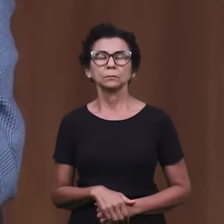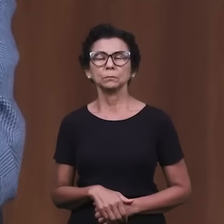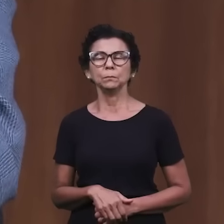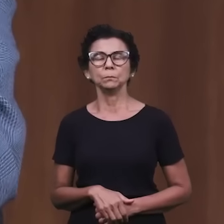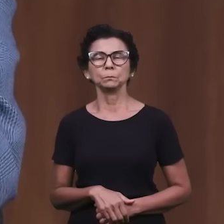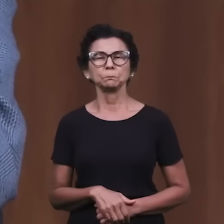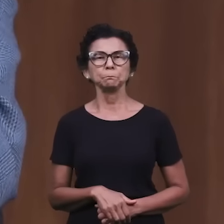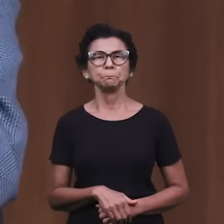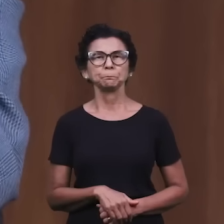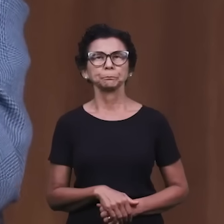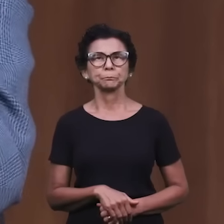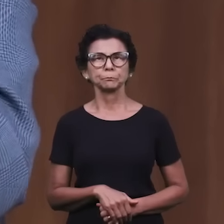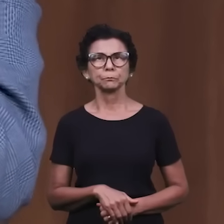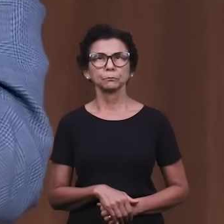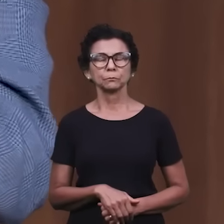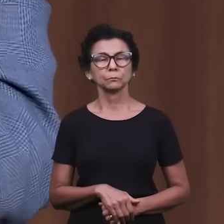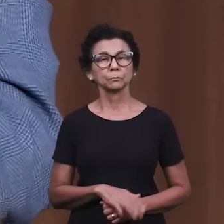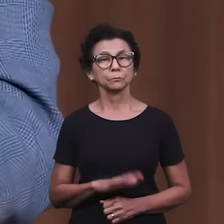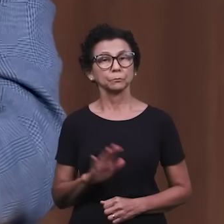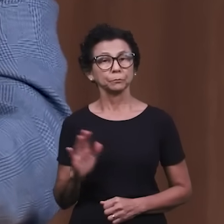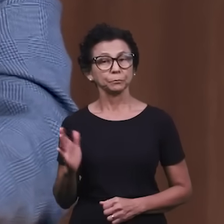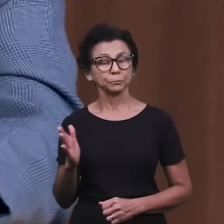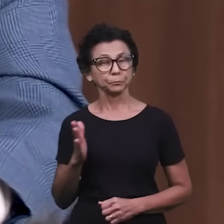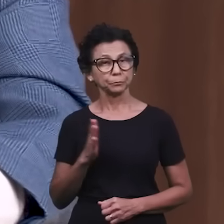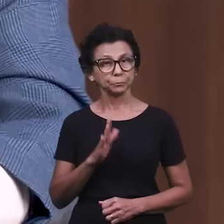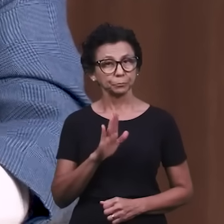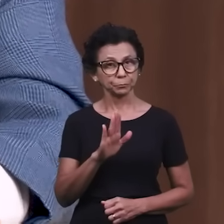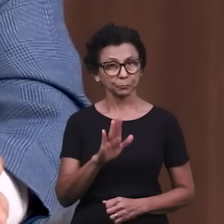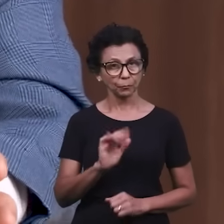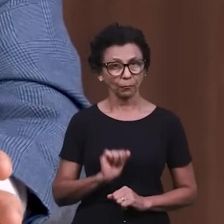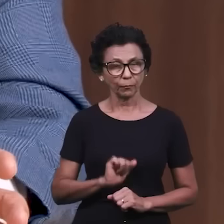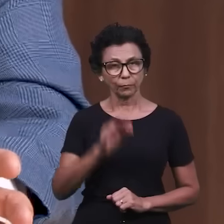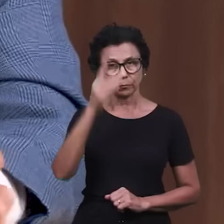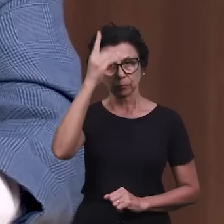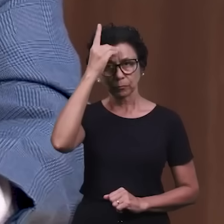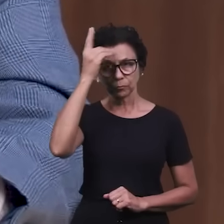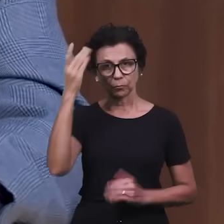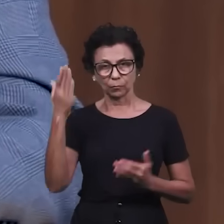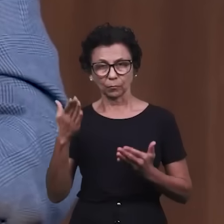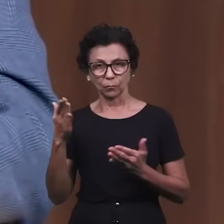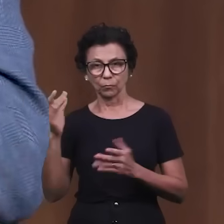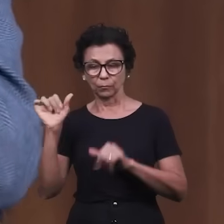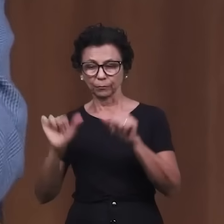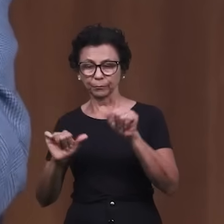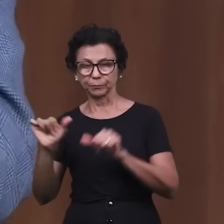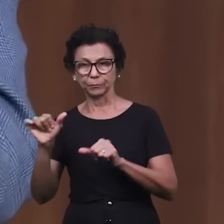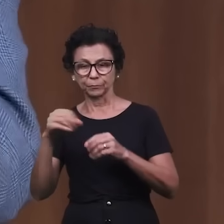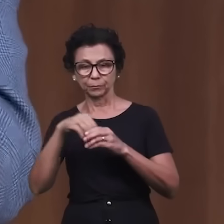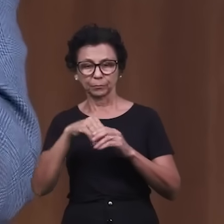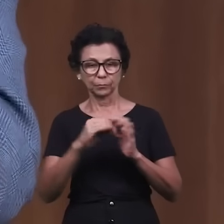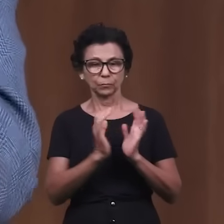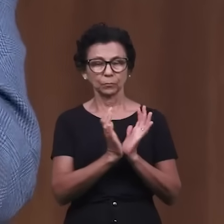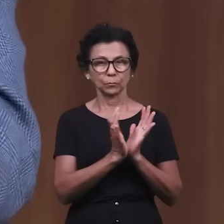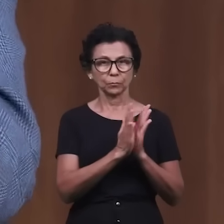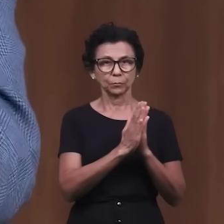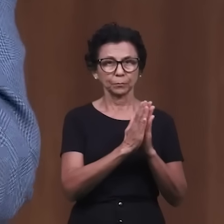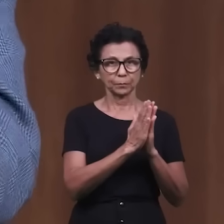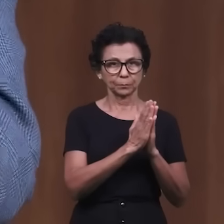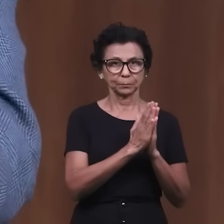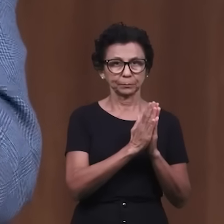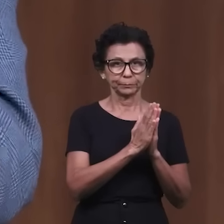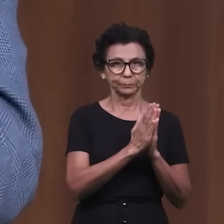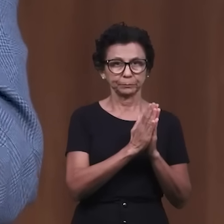dons para serem avaliados dentro de um grupo separado, que nós chamamos de grupo de